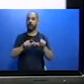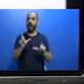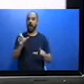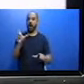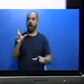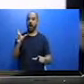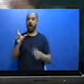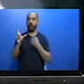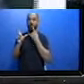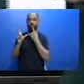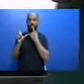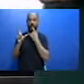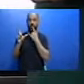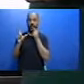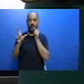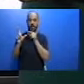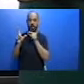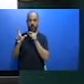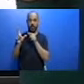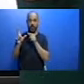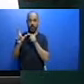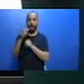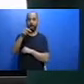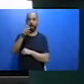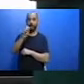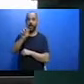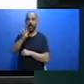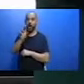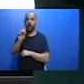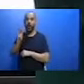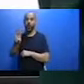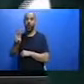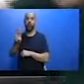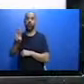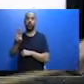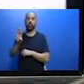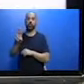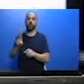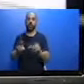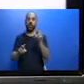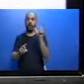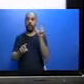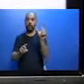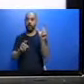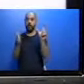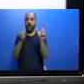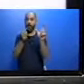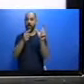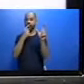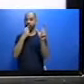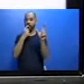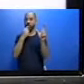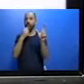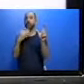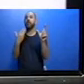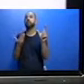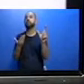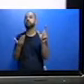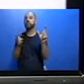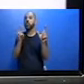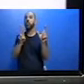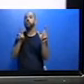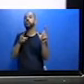de parou novamente olhando aqui essas letras grandes escritas em vermelho elas servem